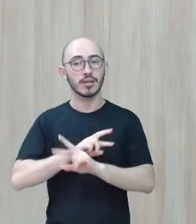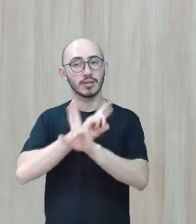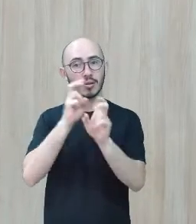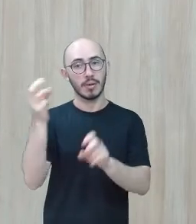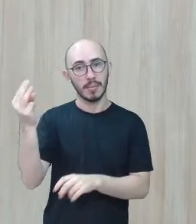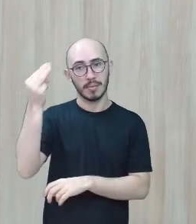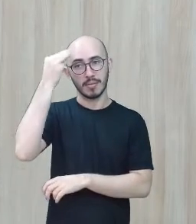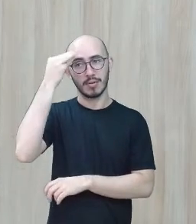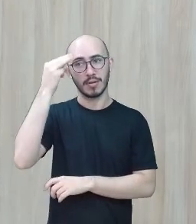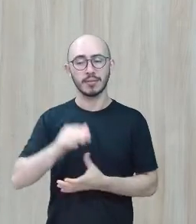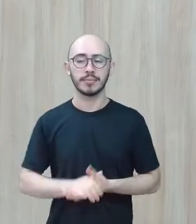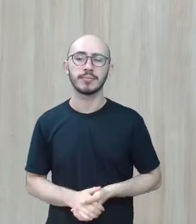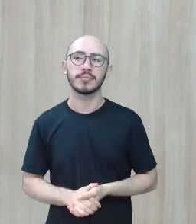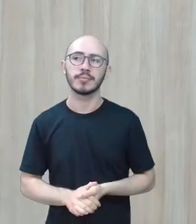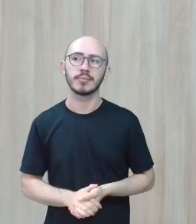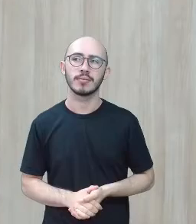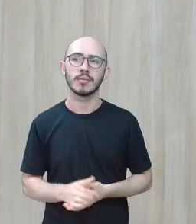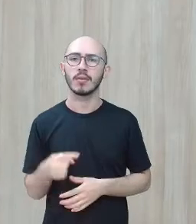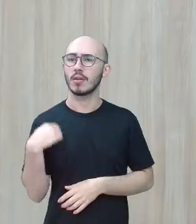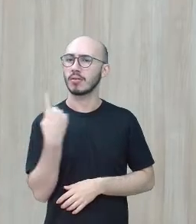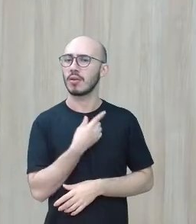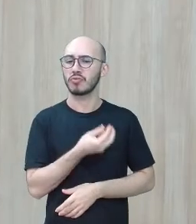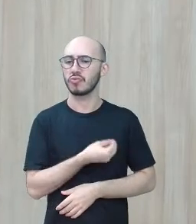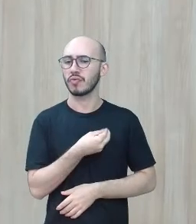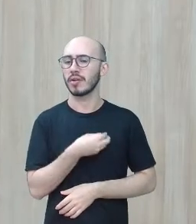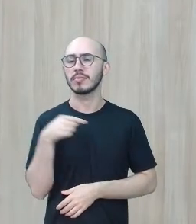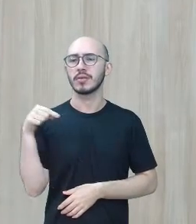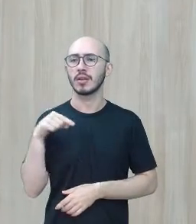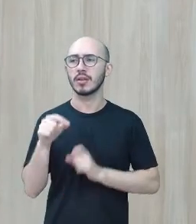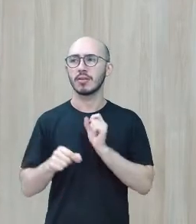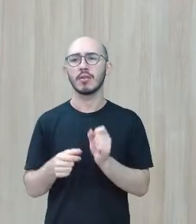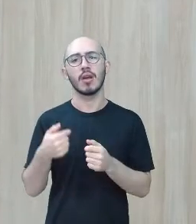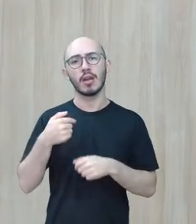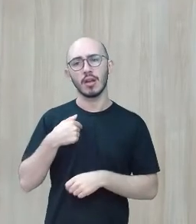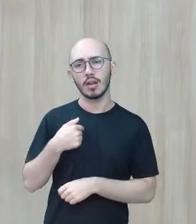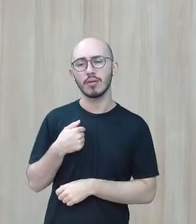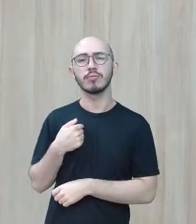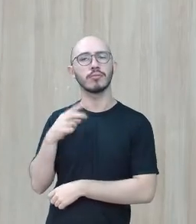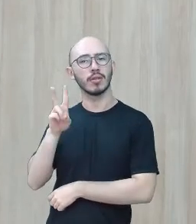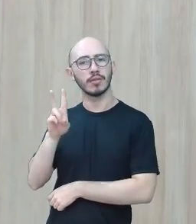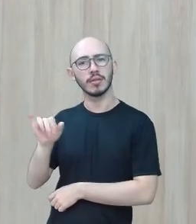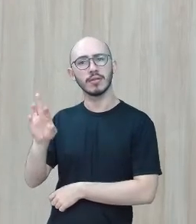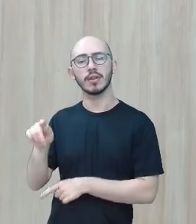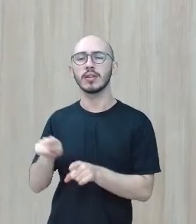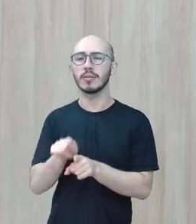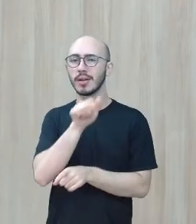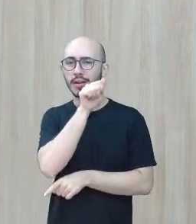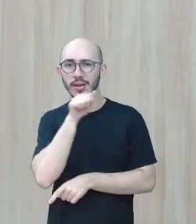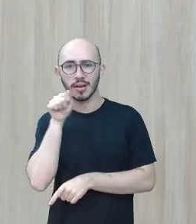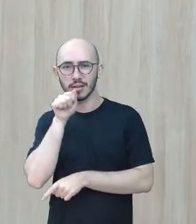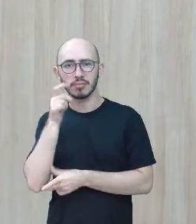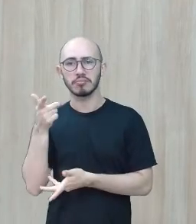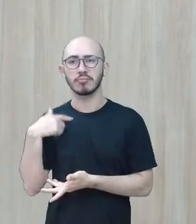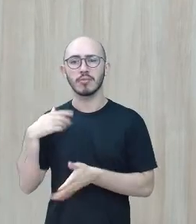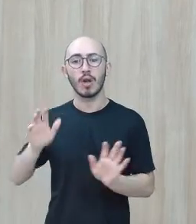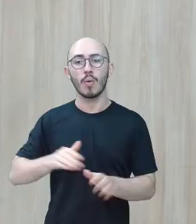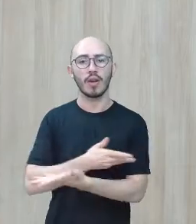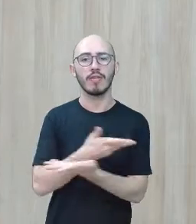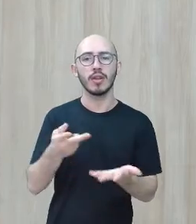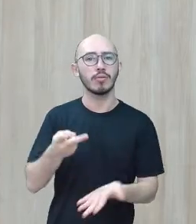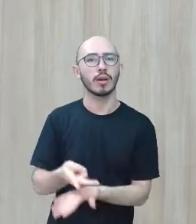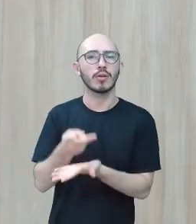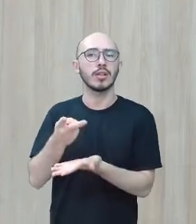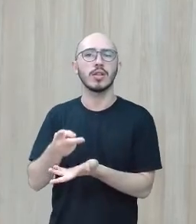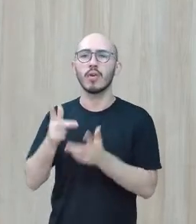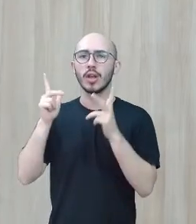é que nós podemos viver aqui. Eu vivi, Anderson, o mesmo evento. Sei lá, pode cair uma bomba aqui,